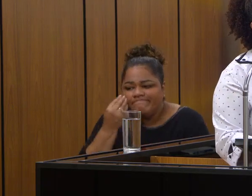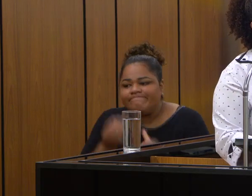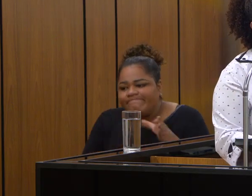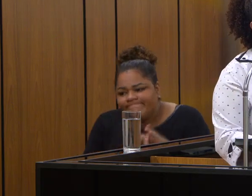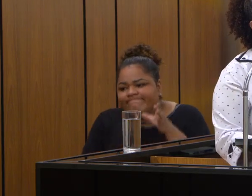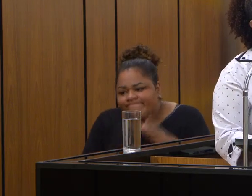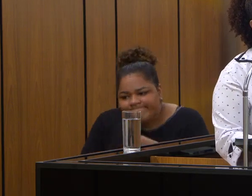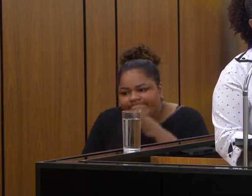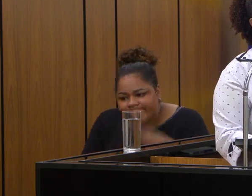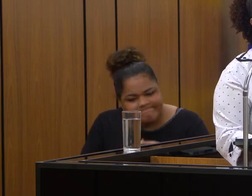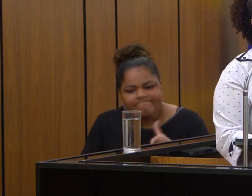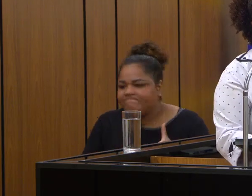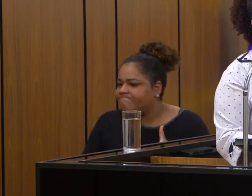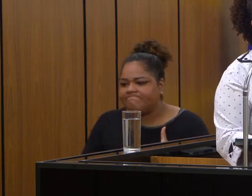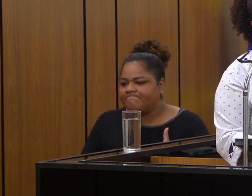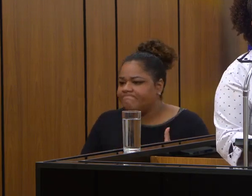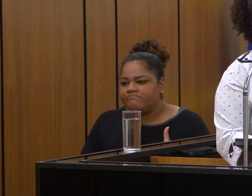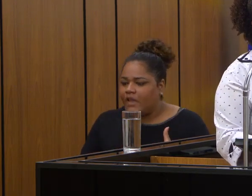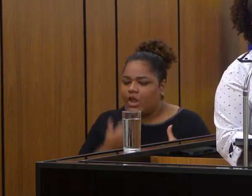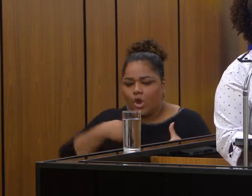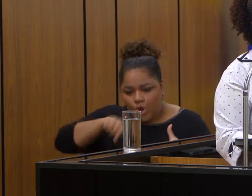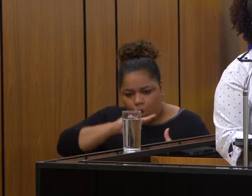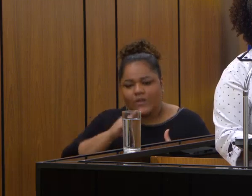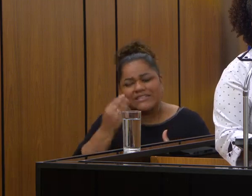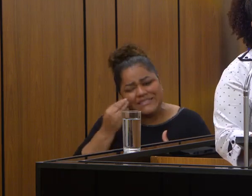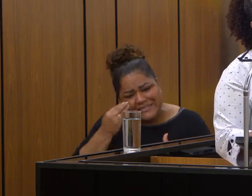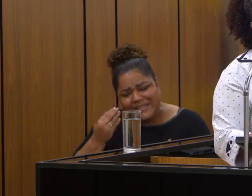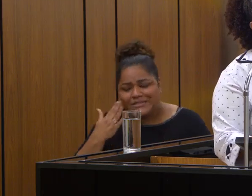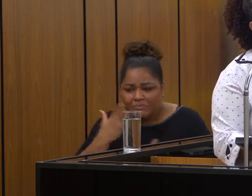sendo que estamos entrando